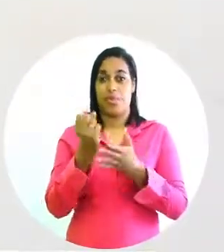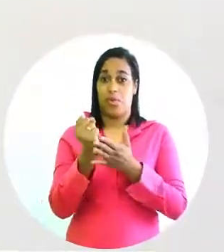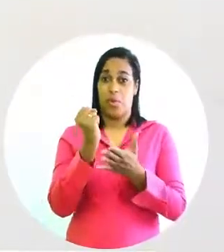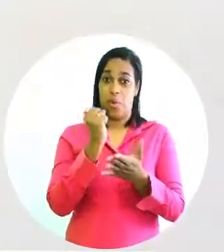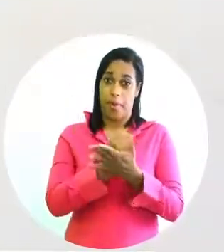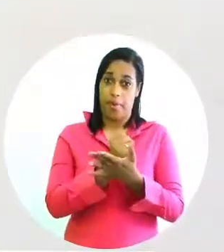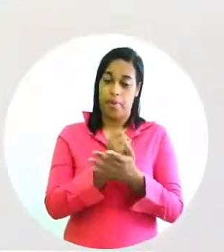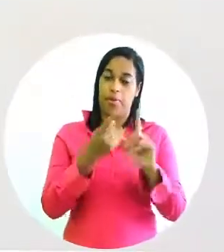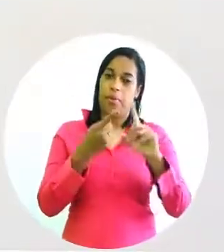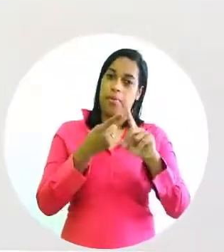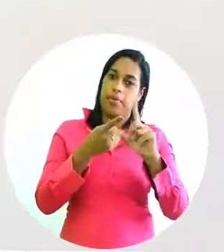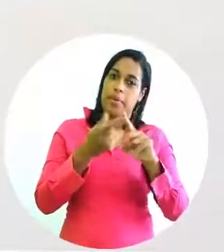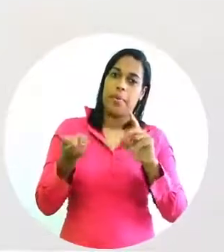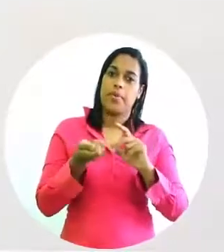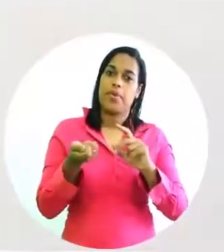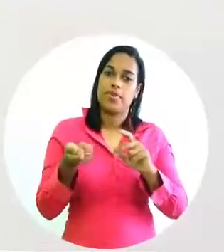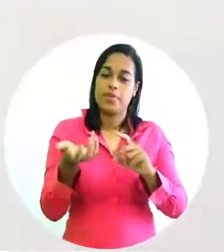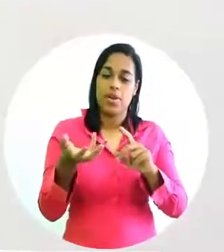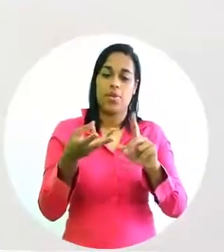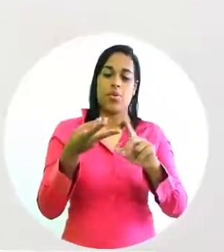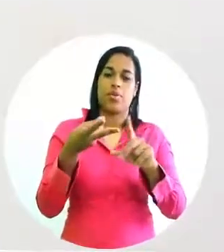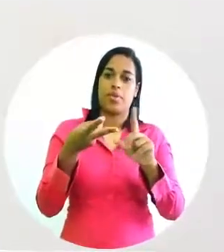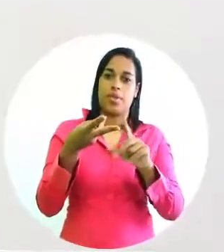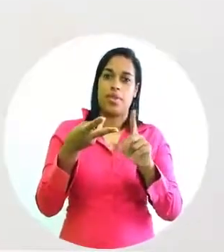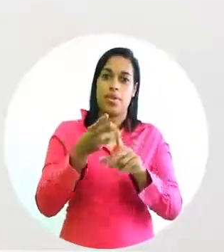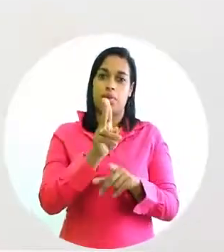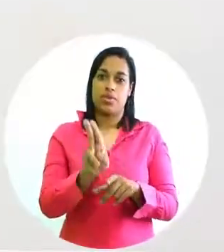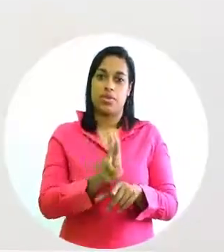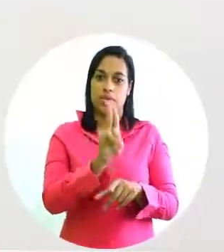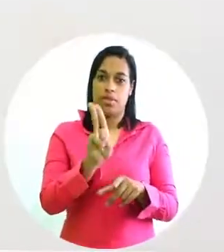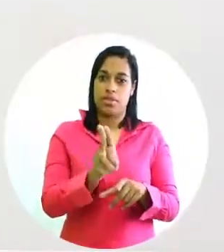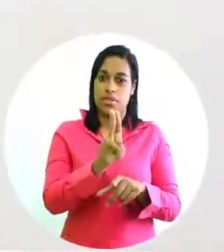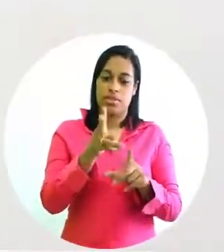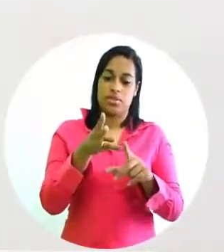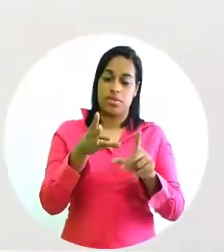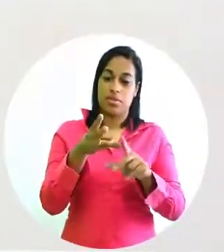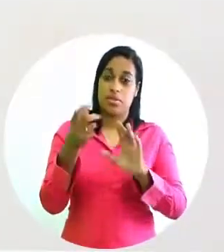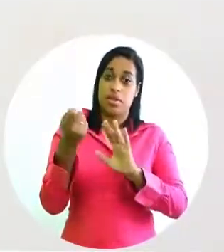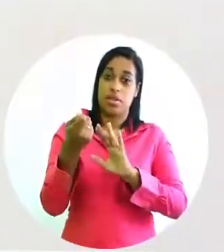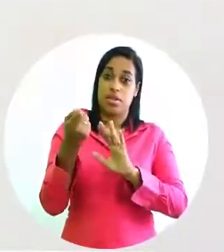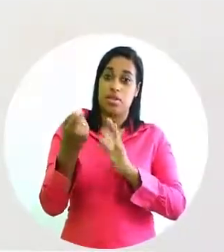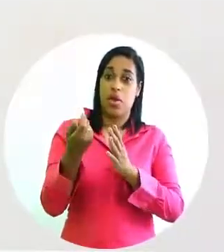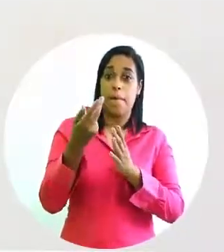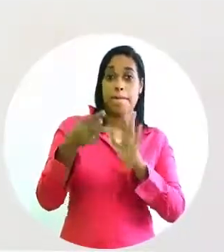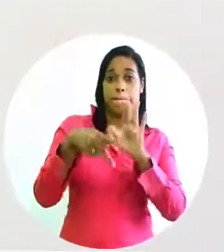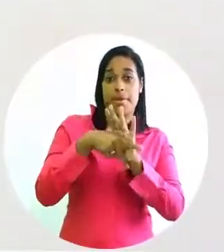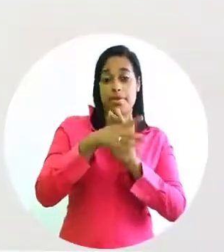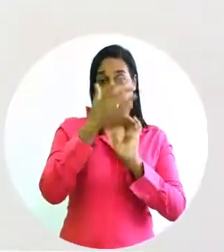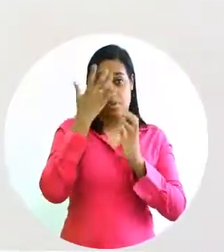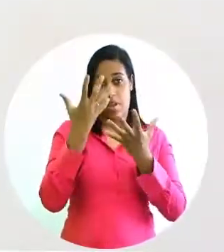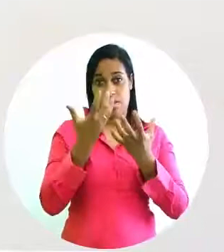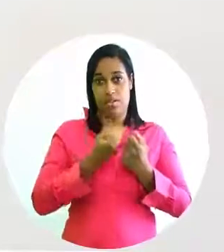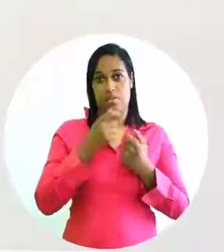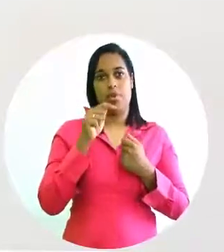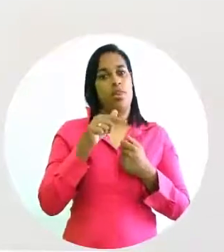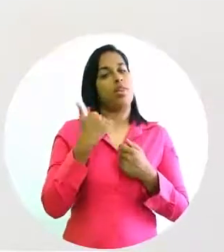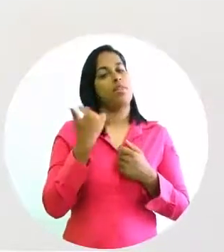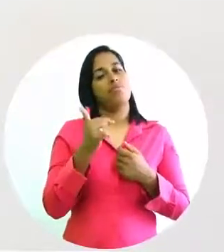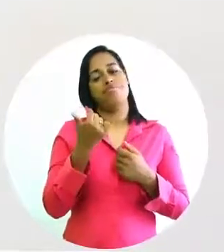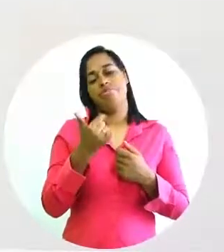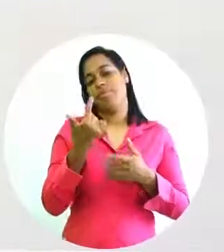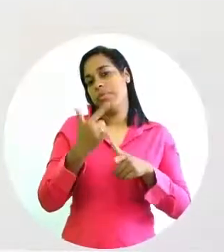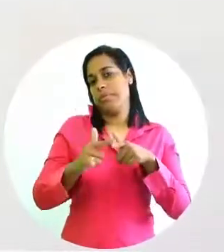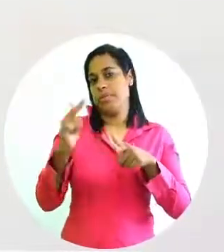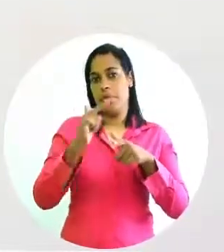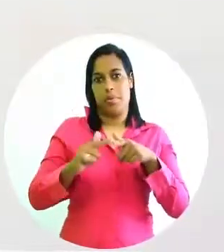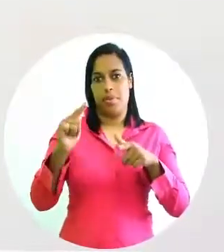documental, ou seja, na produção, na utilização e na destinação do documento, não haverá dores de